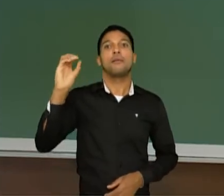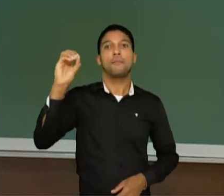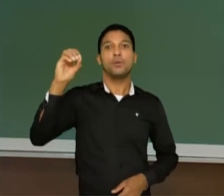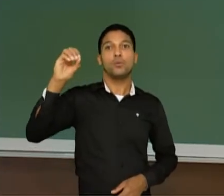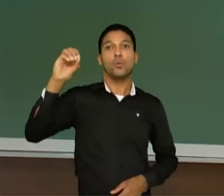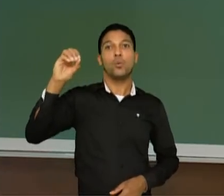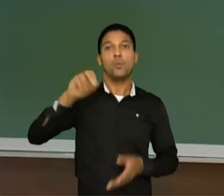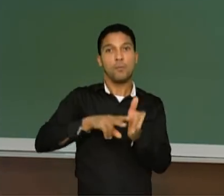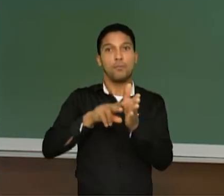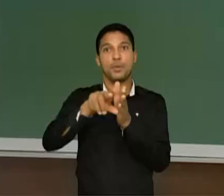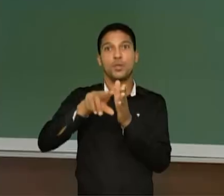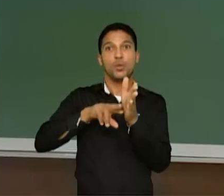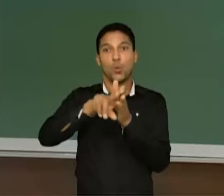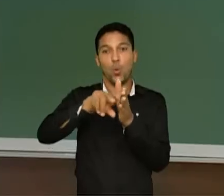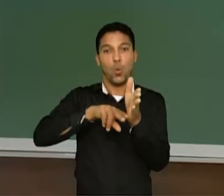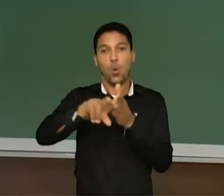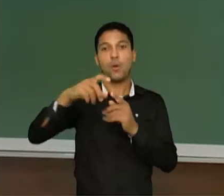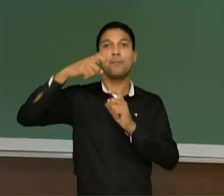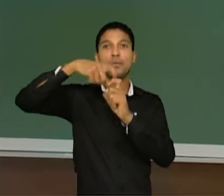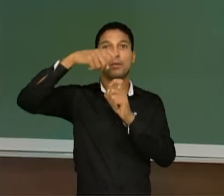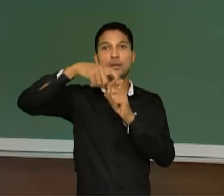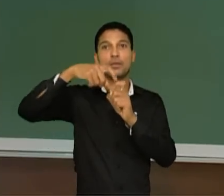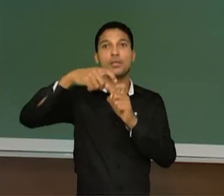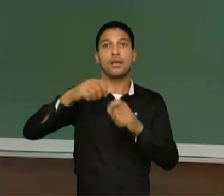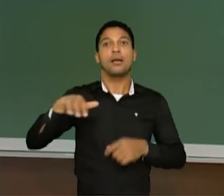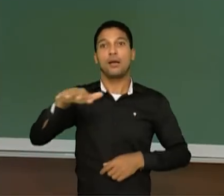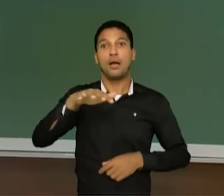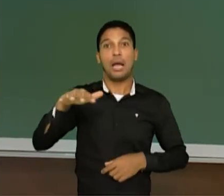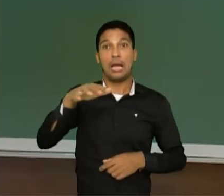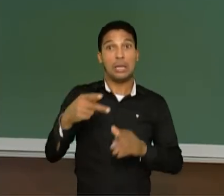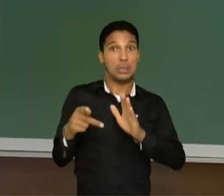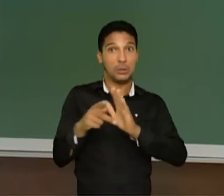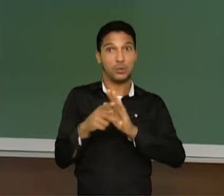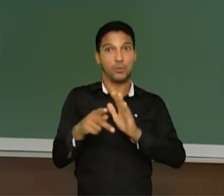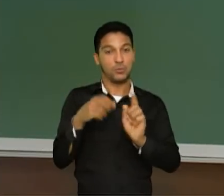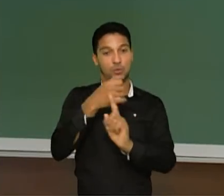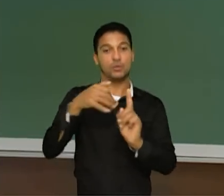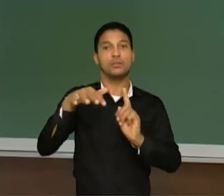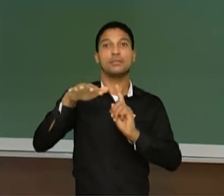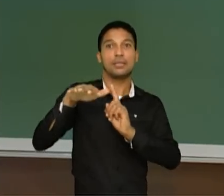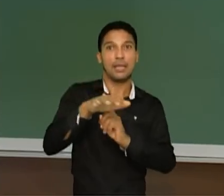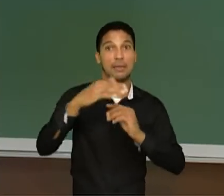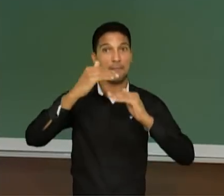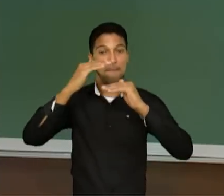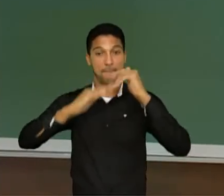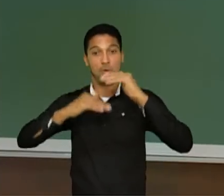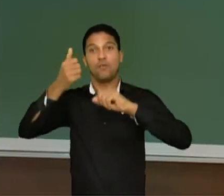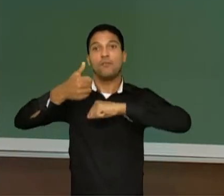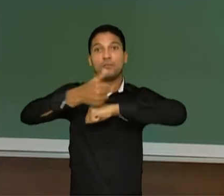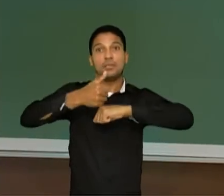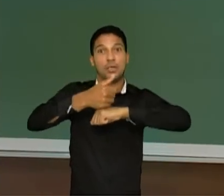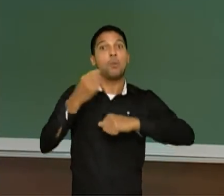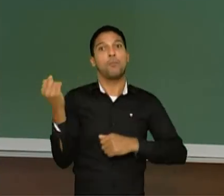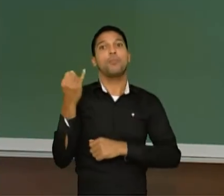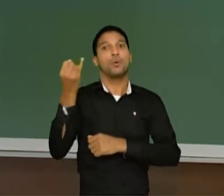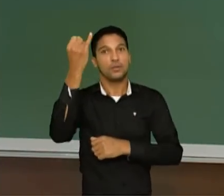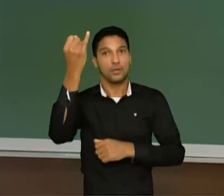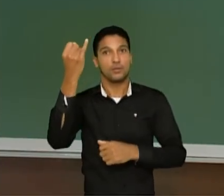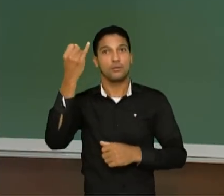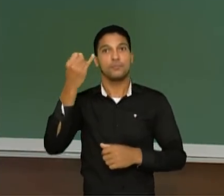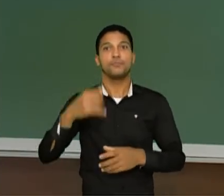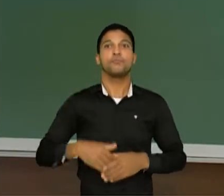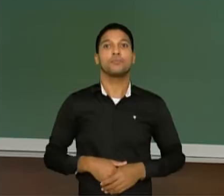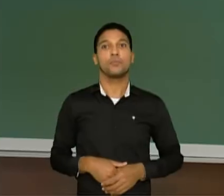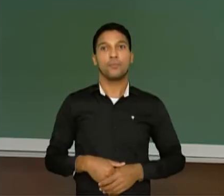né? Foi para realmente, de certa forma, valorizar aí a escolha dela com relação à profissão, né? Momento que vocês muito em breve